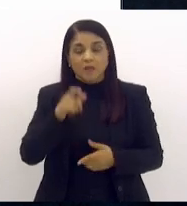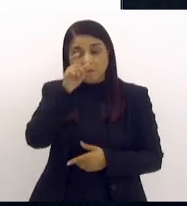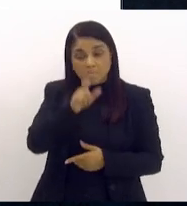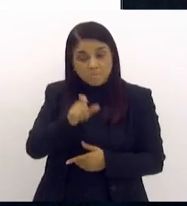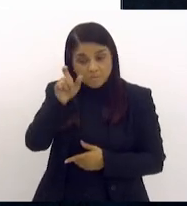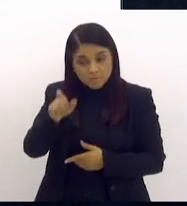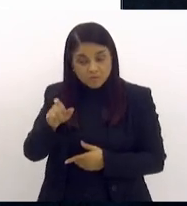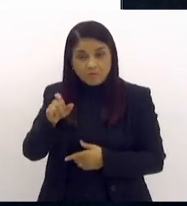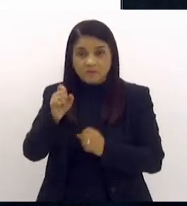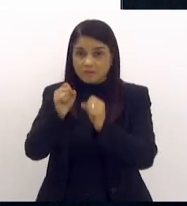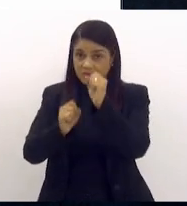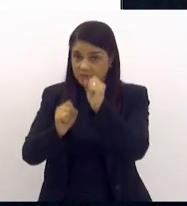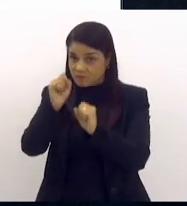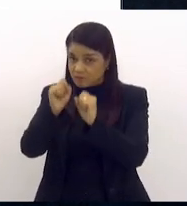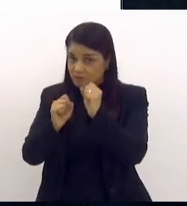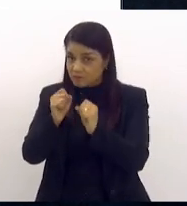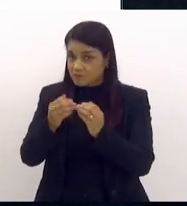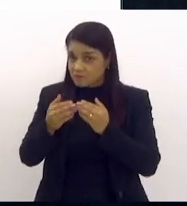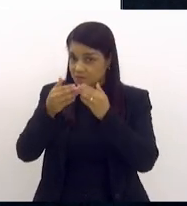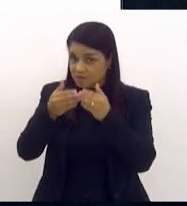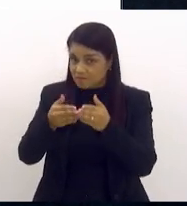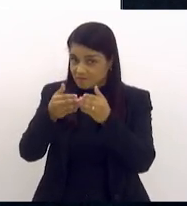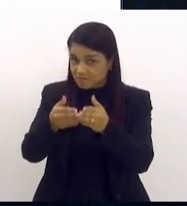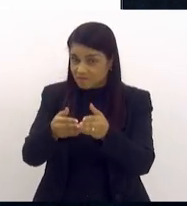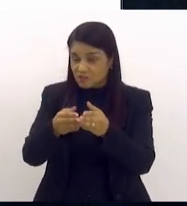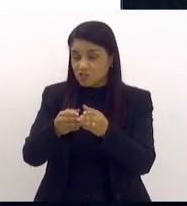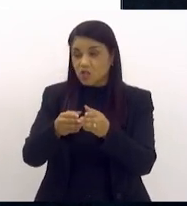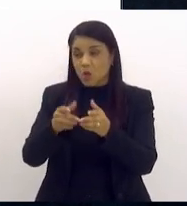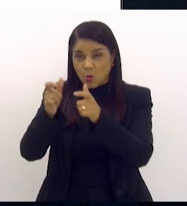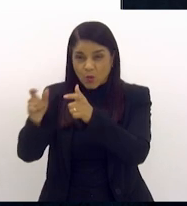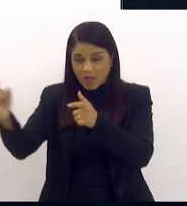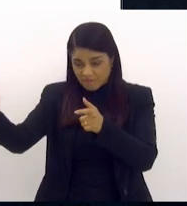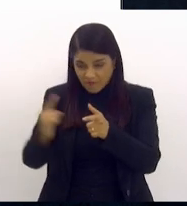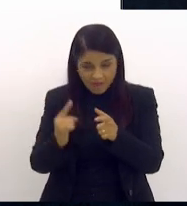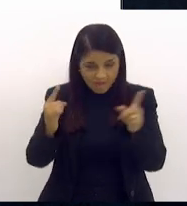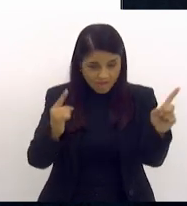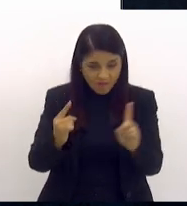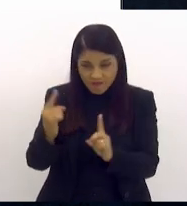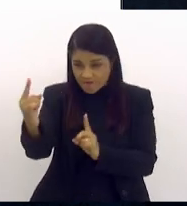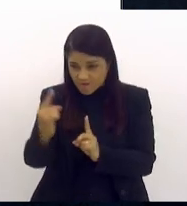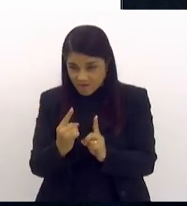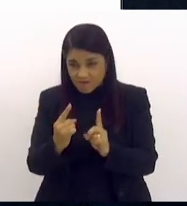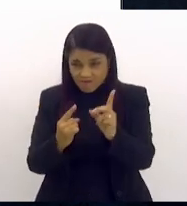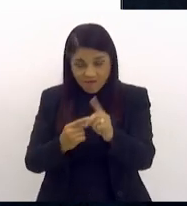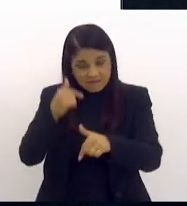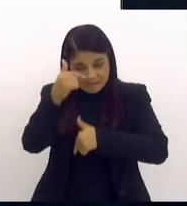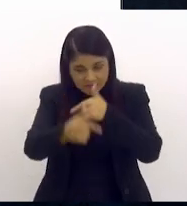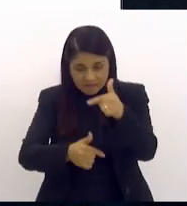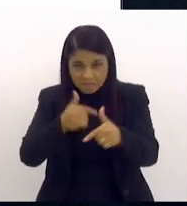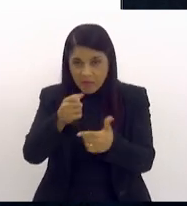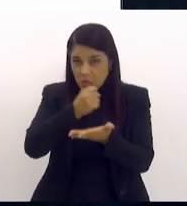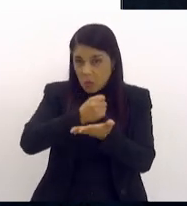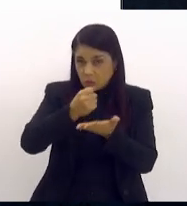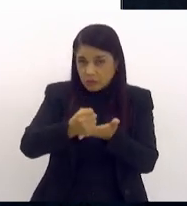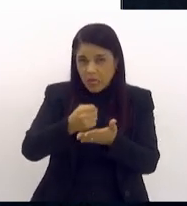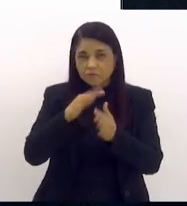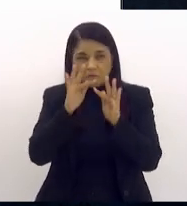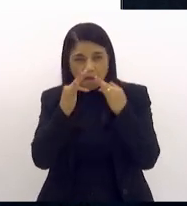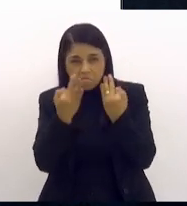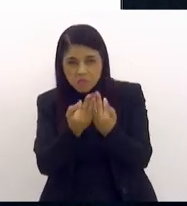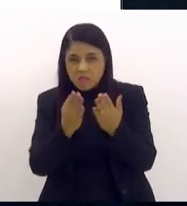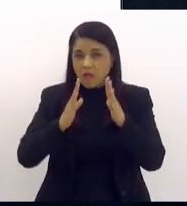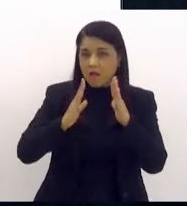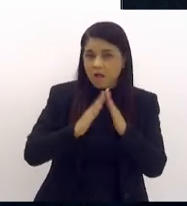indústria naval elas vão muitas vem de outros lugares então elas vão até lá começam a trabalhar criam suas famílias suas